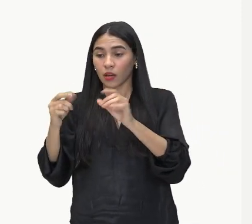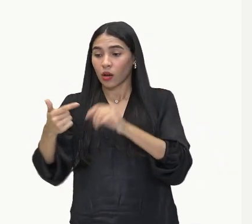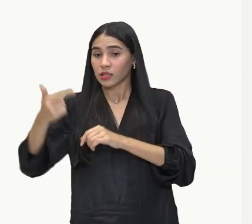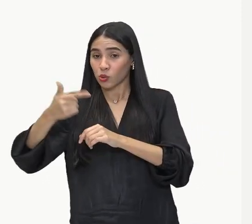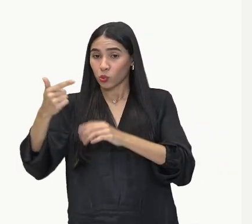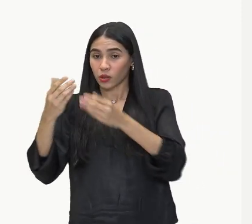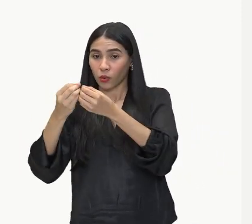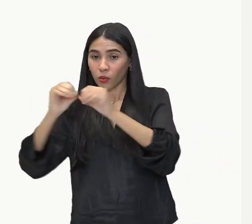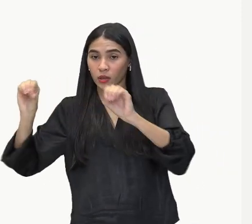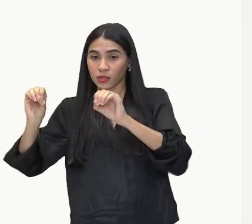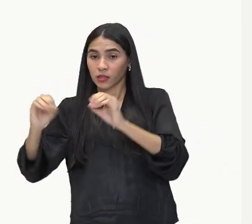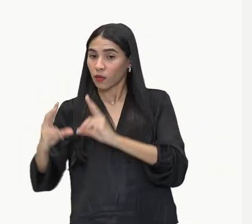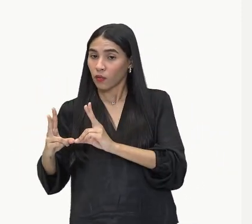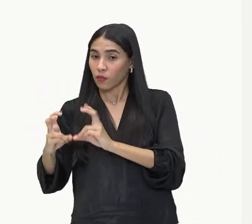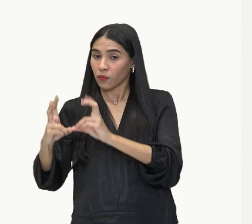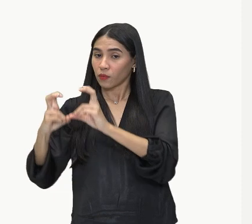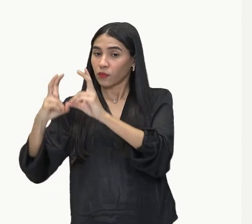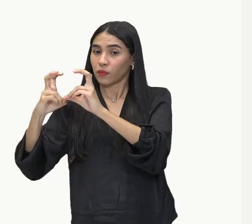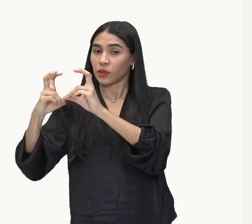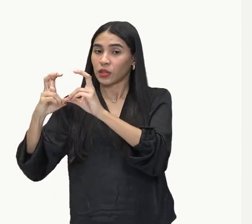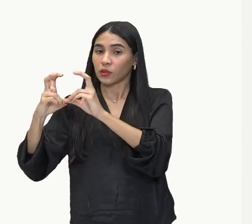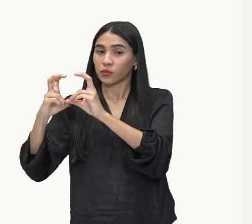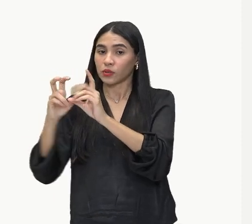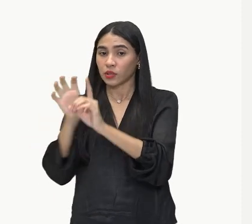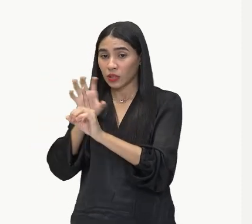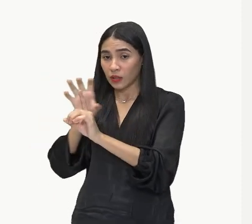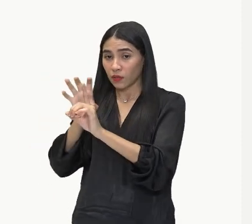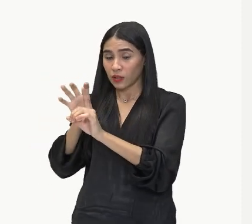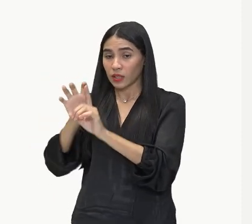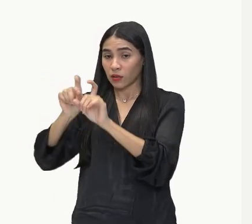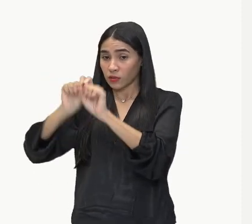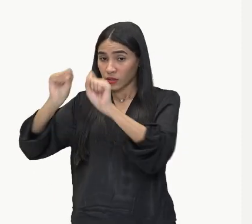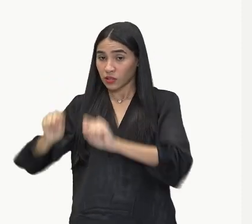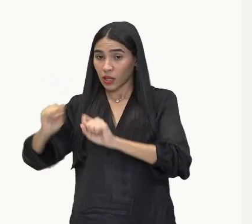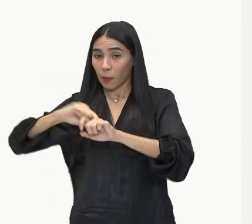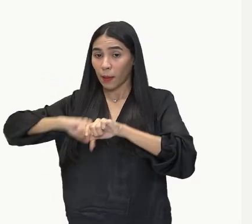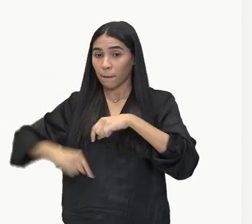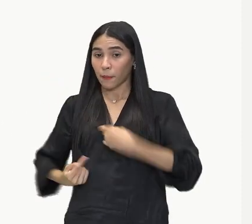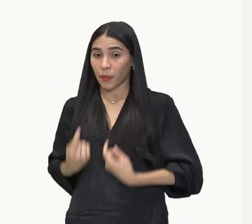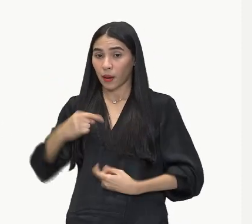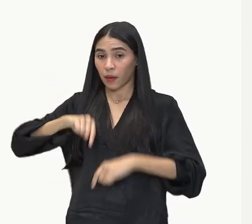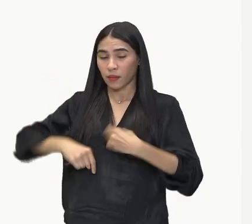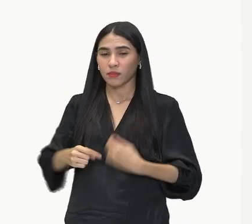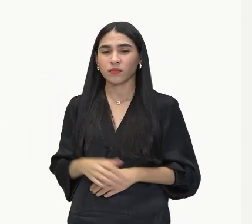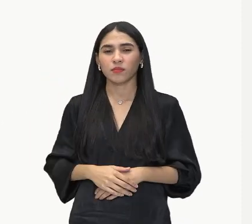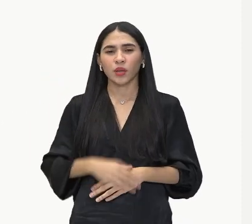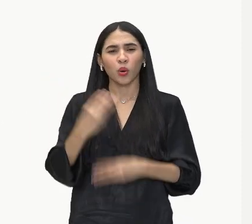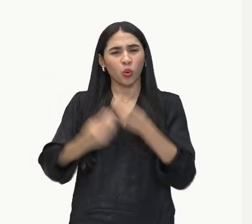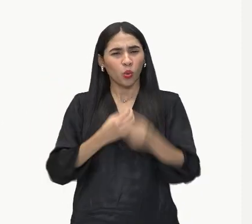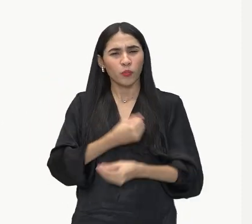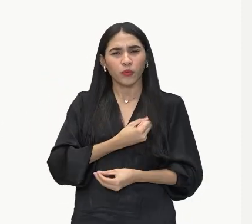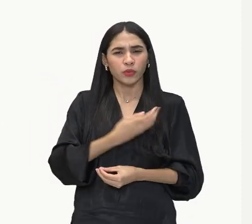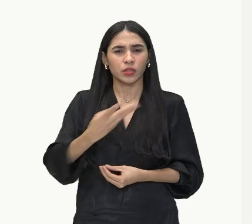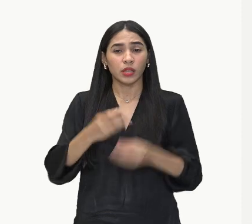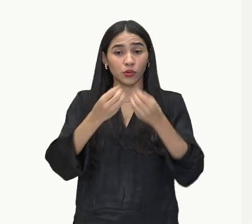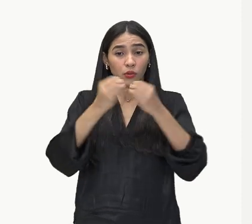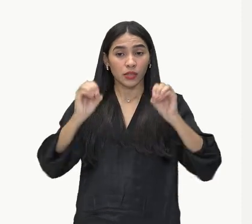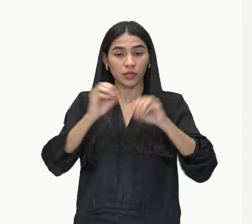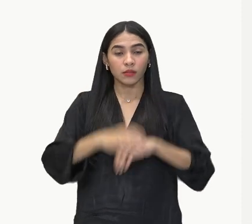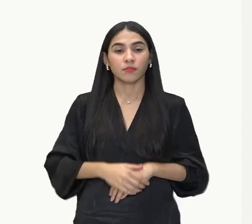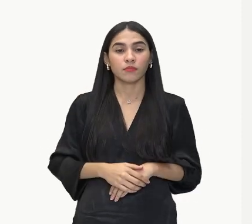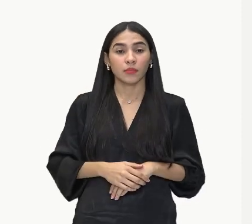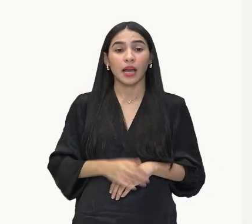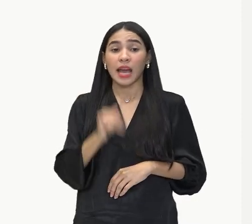oração. O vírus dispersa as defesas do sistema imunológico. Como eu sei a quantidade de orações? Pela quantidade